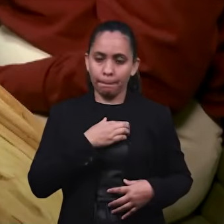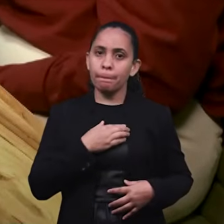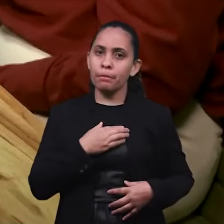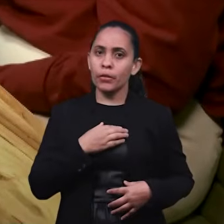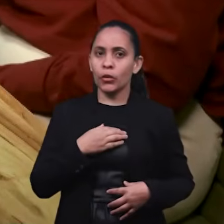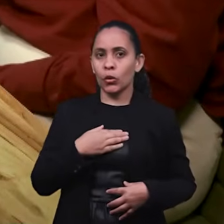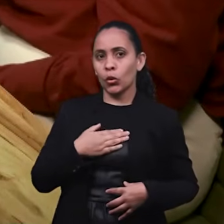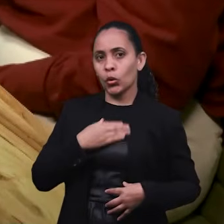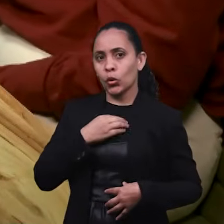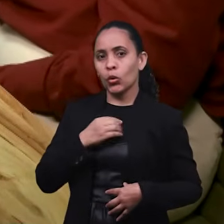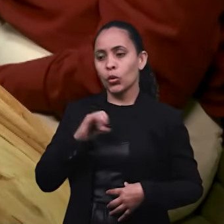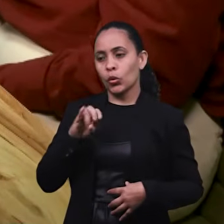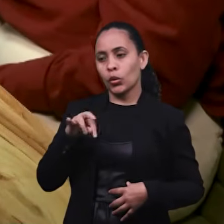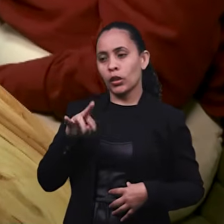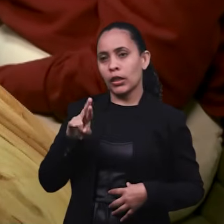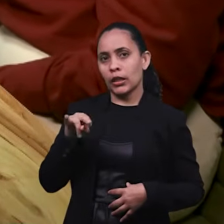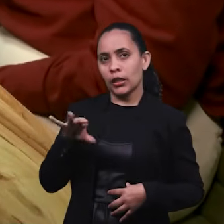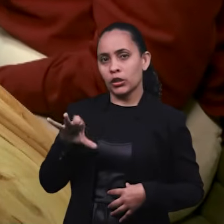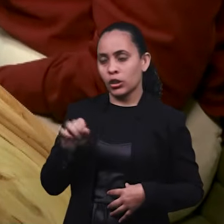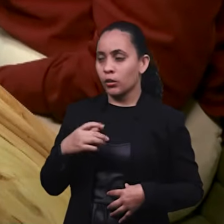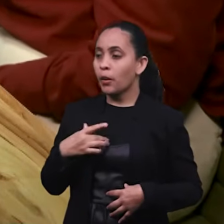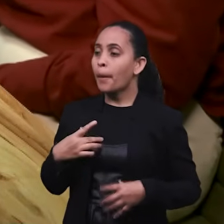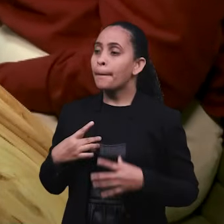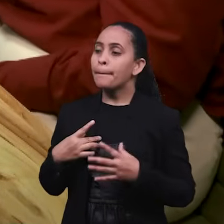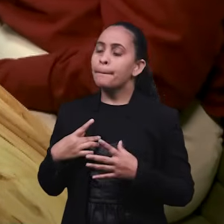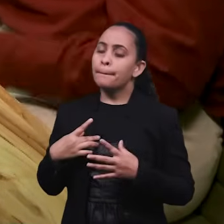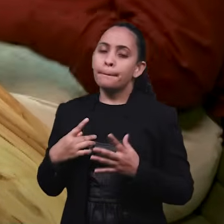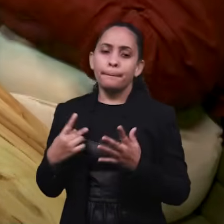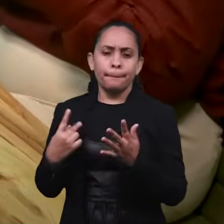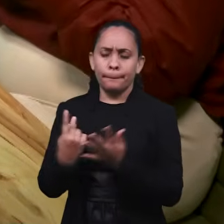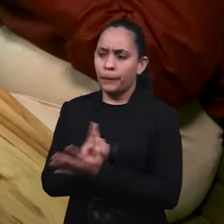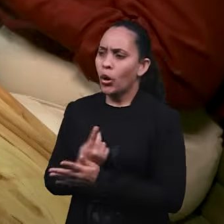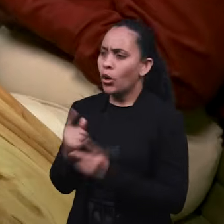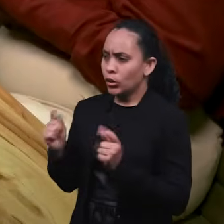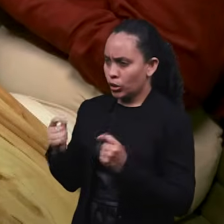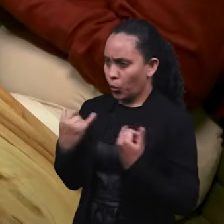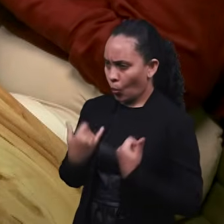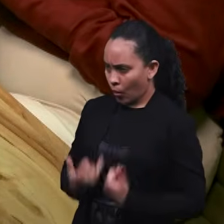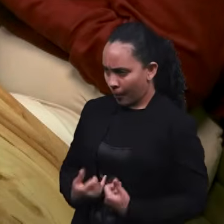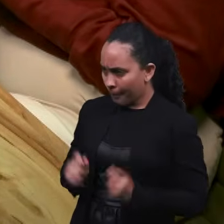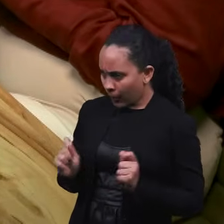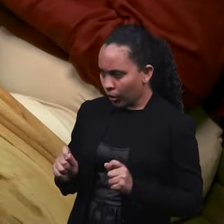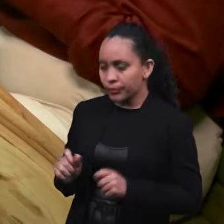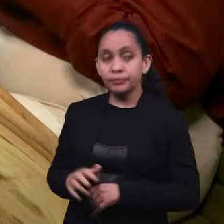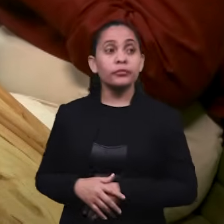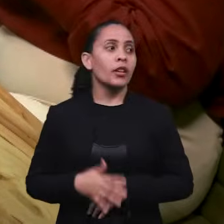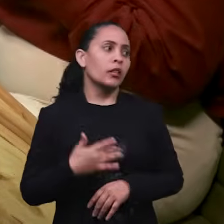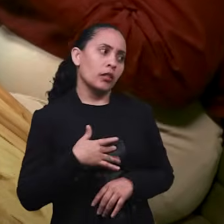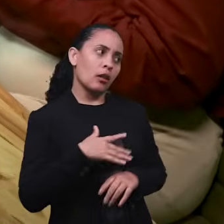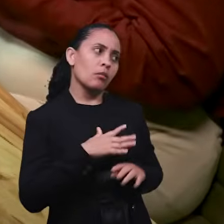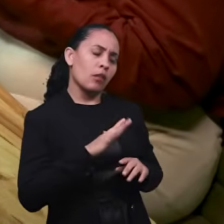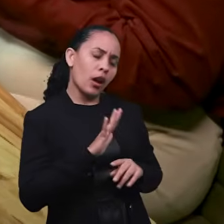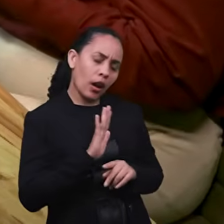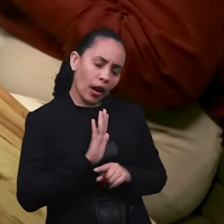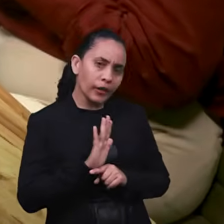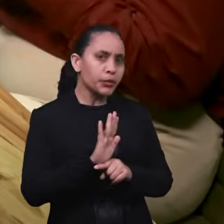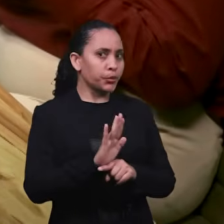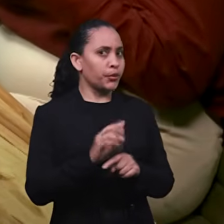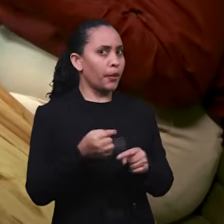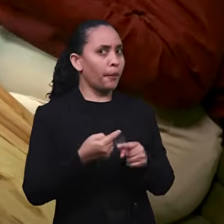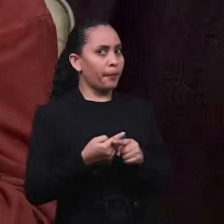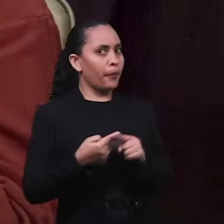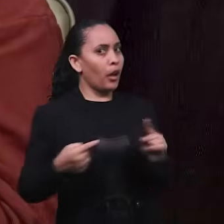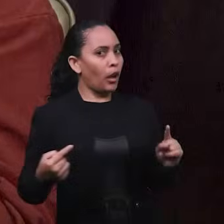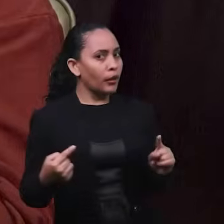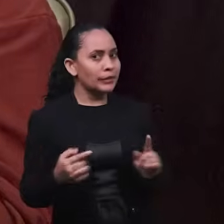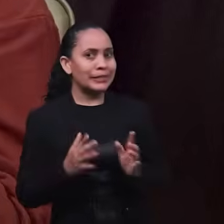pode emagrecer, emagrece? Então, olha só, ele pode ser um coadjuvante para emagrecimento, não é que ele emagreça, tá? Sim. Não tem